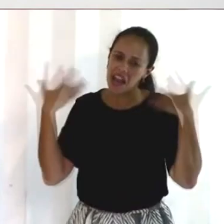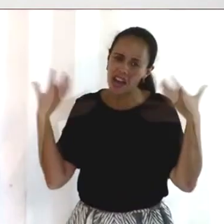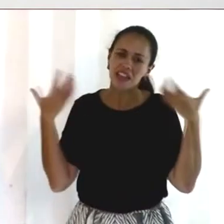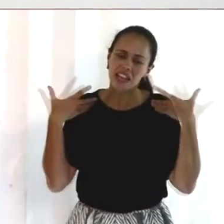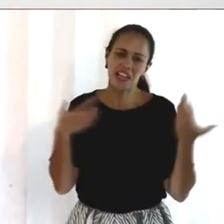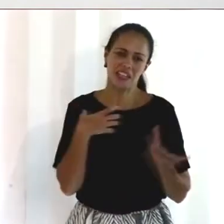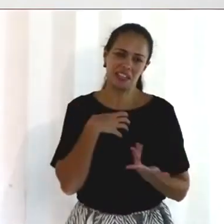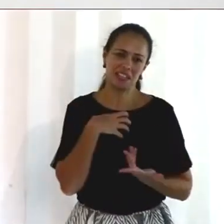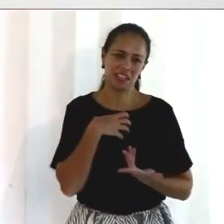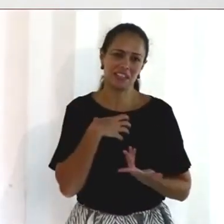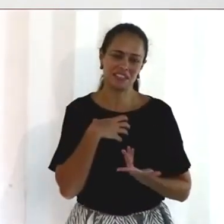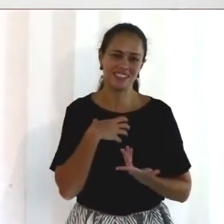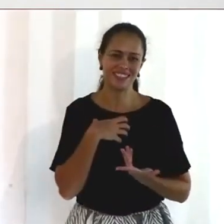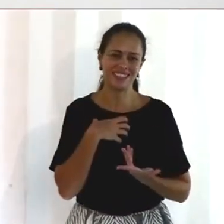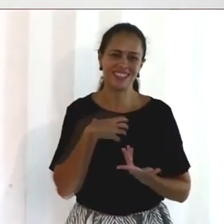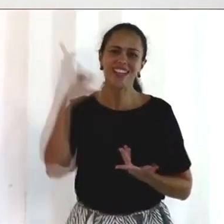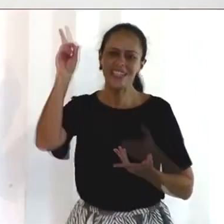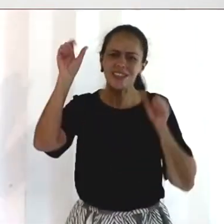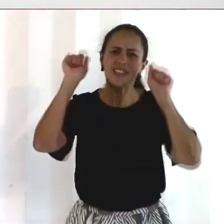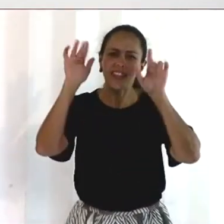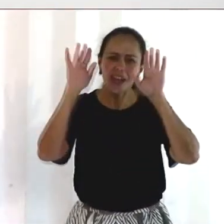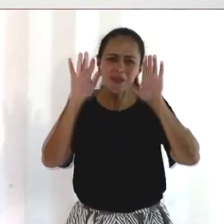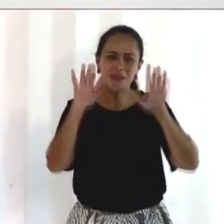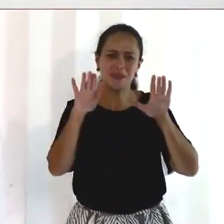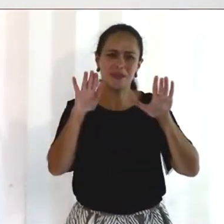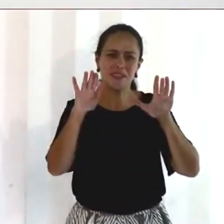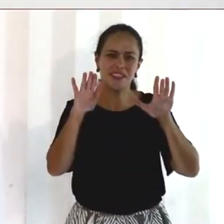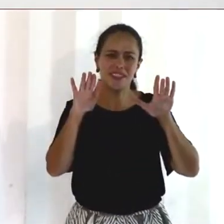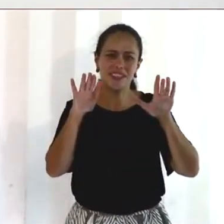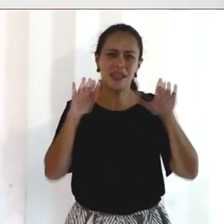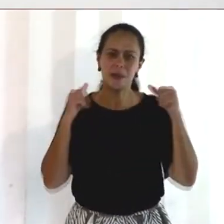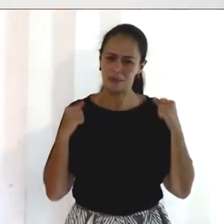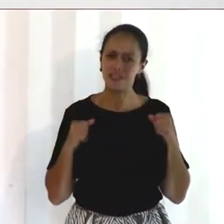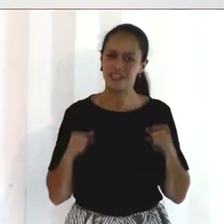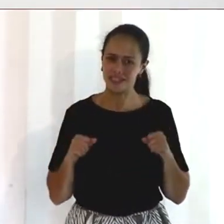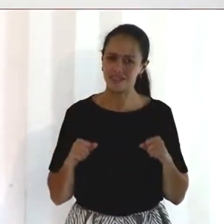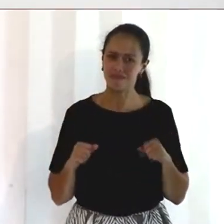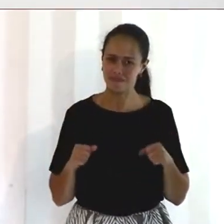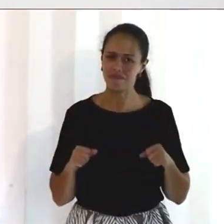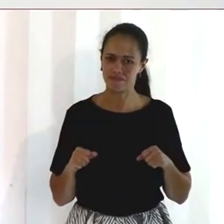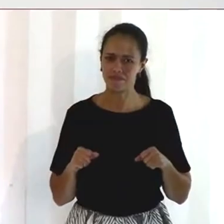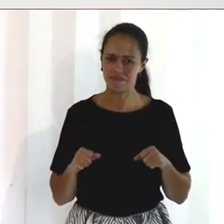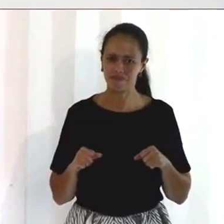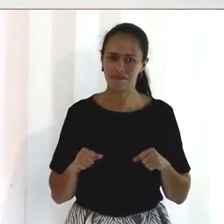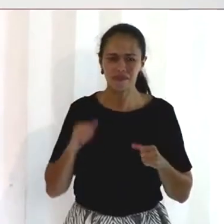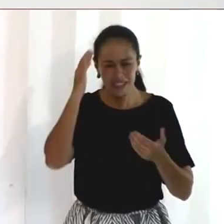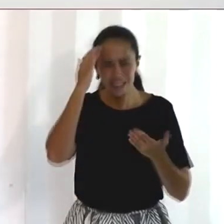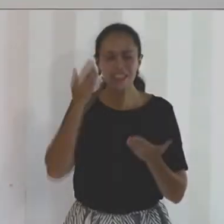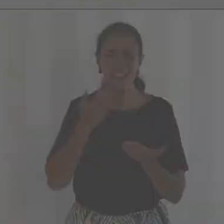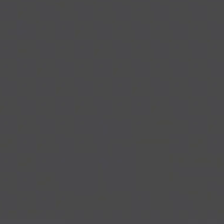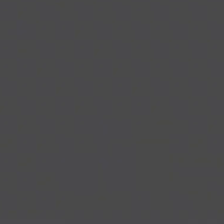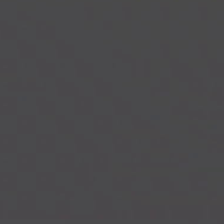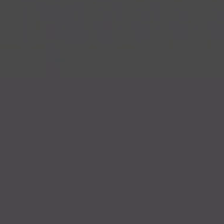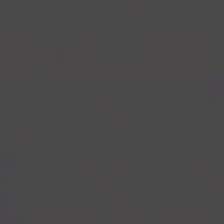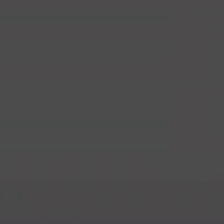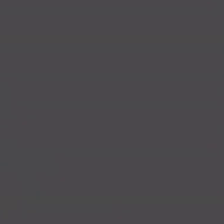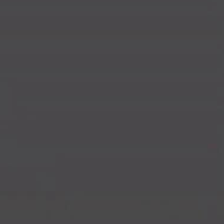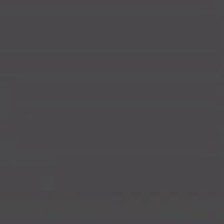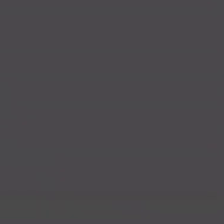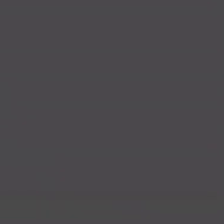abençoe, nos dê graça. Nós precisamos, meus irmãos. mas nós cremos que o Senhor pode dar.